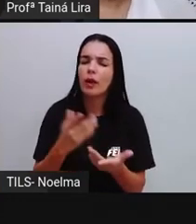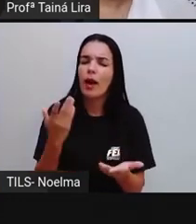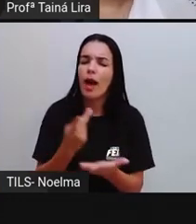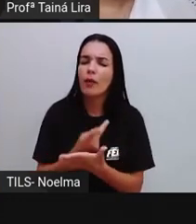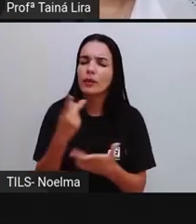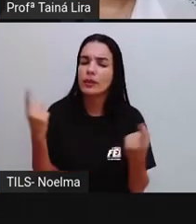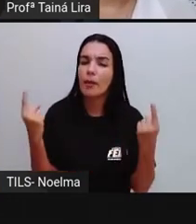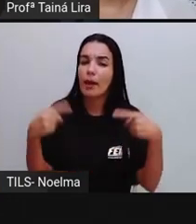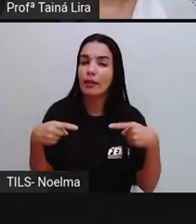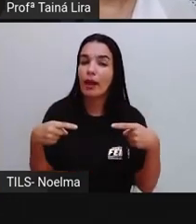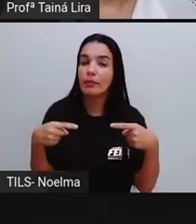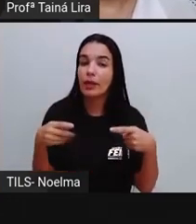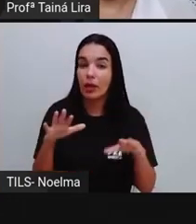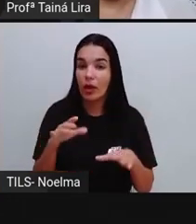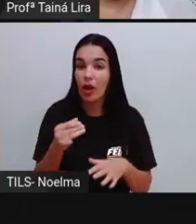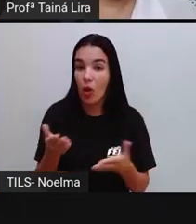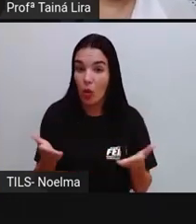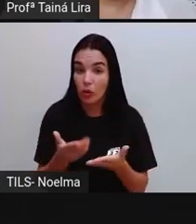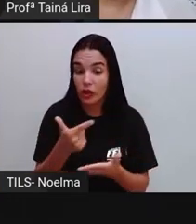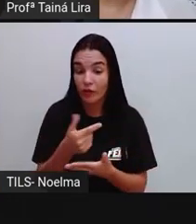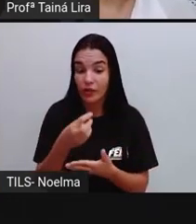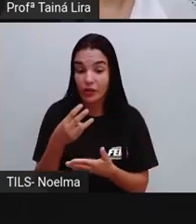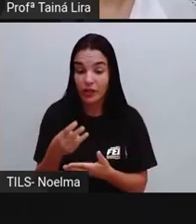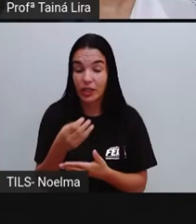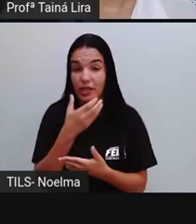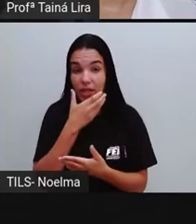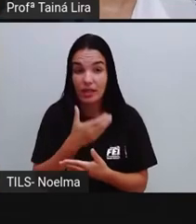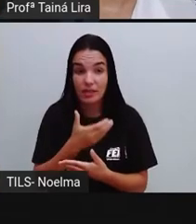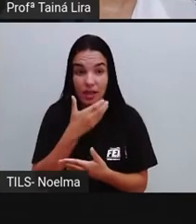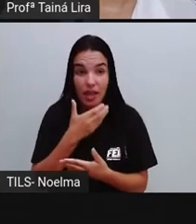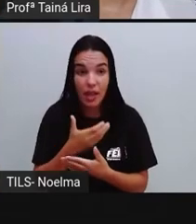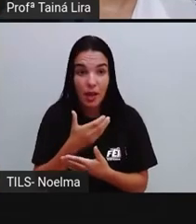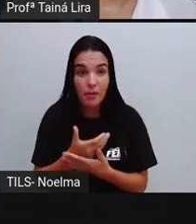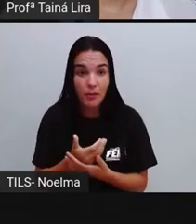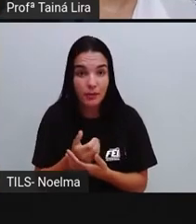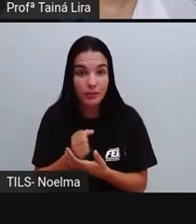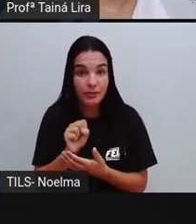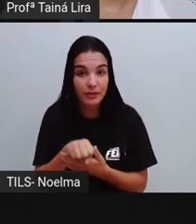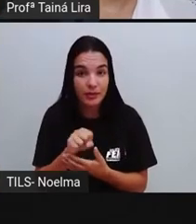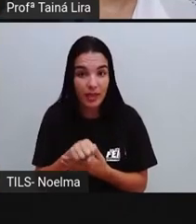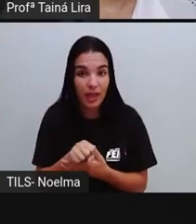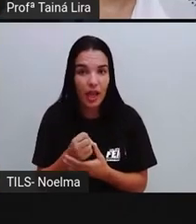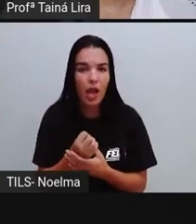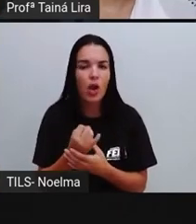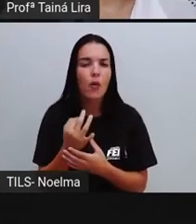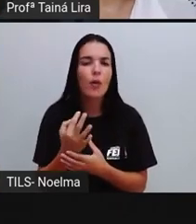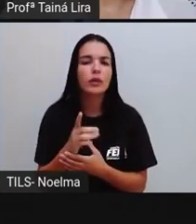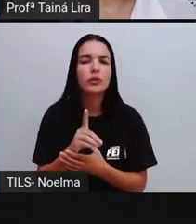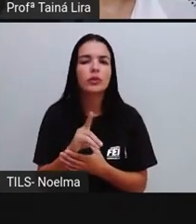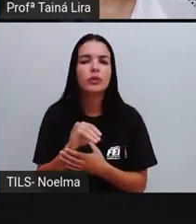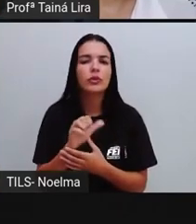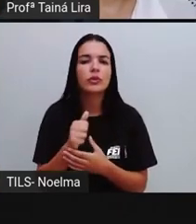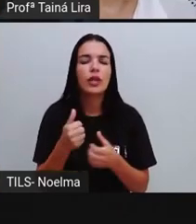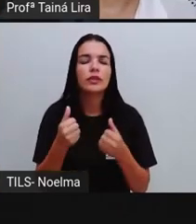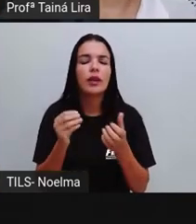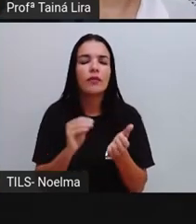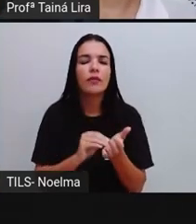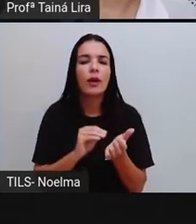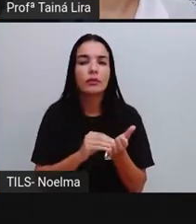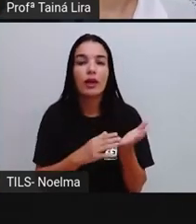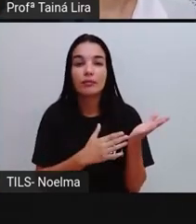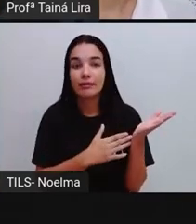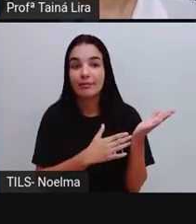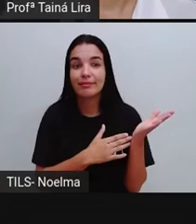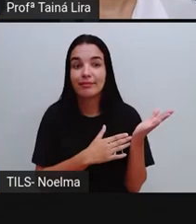Então, observem, hoje é 23 de dezembro, né? E quantos dias faltam para a batalha? Então, olha